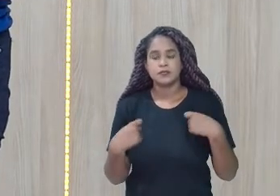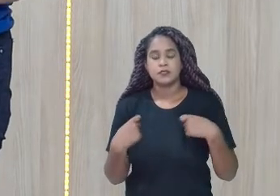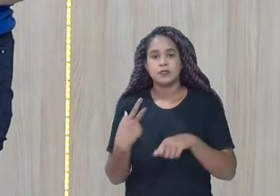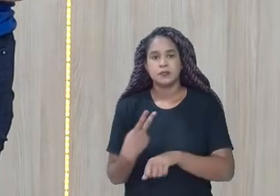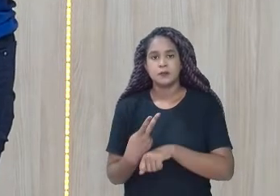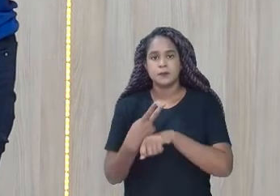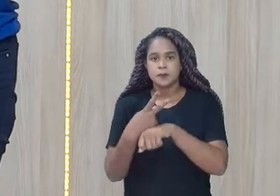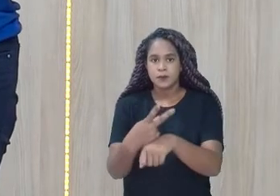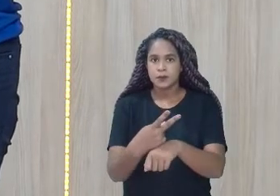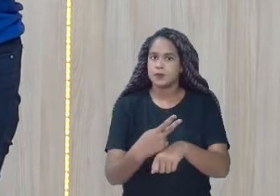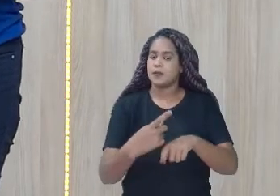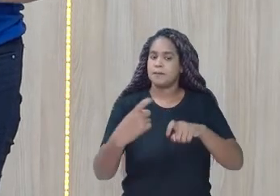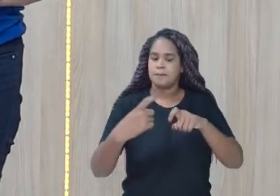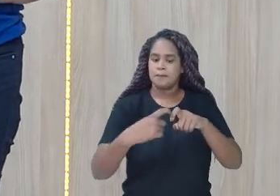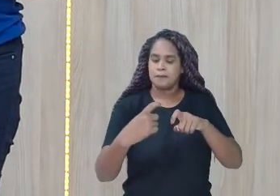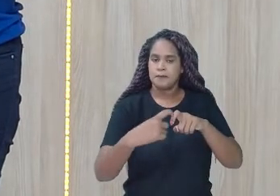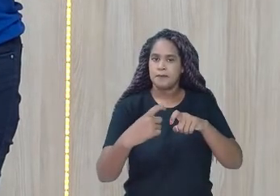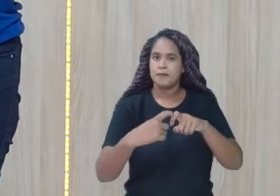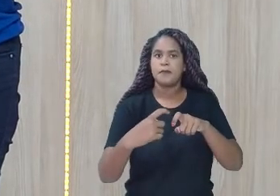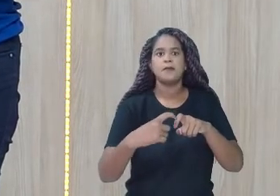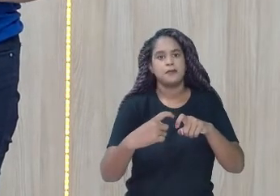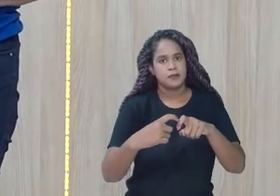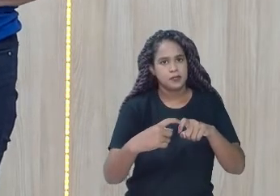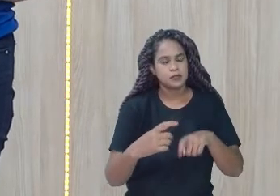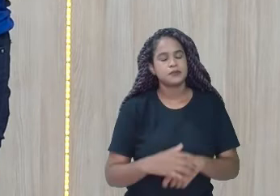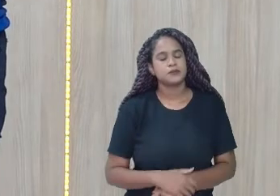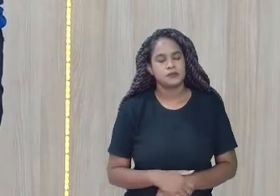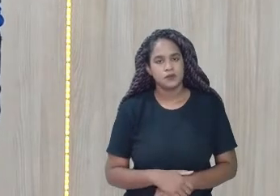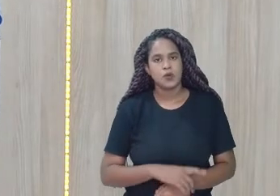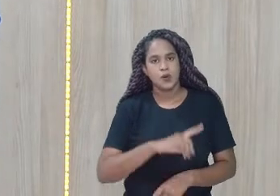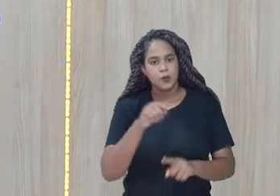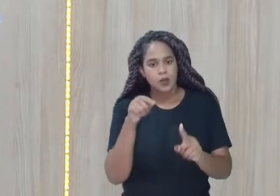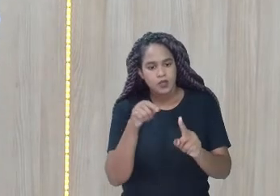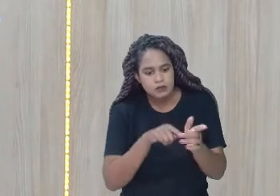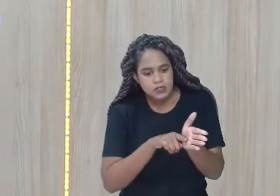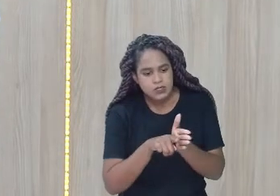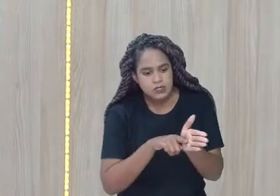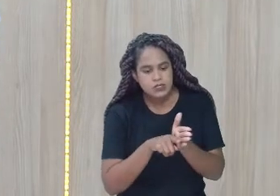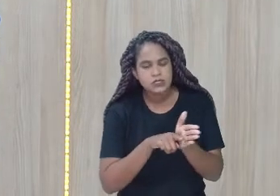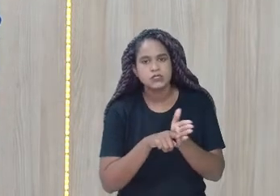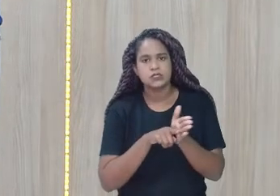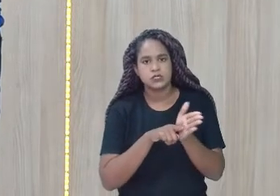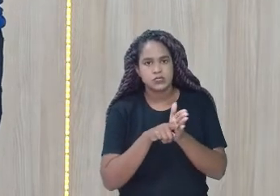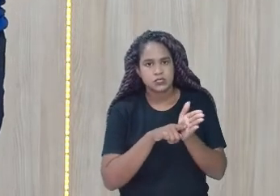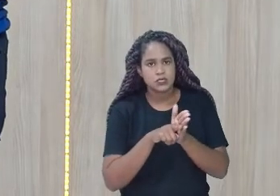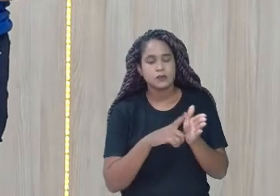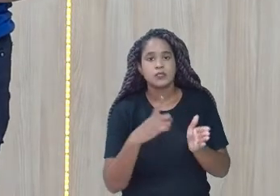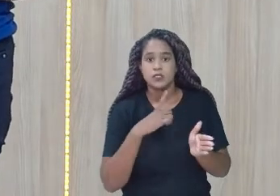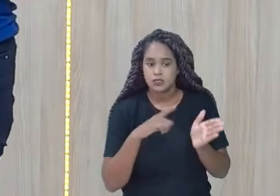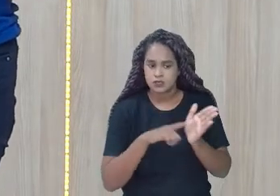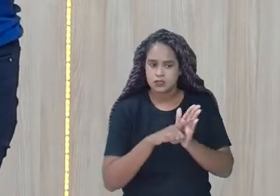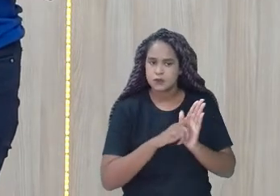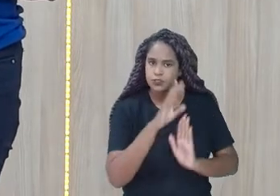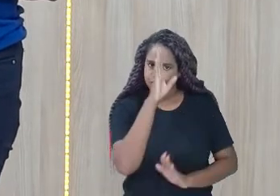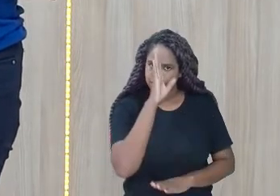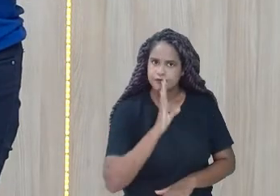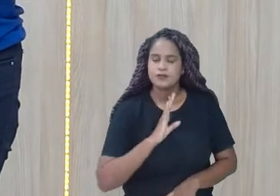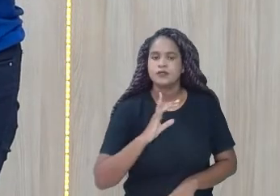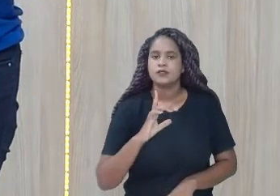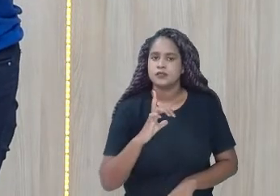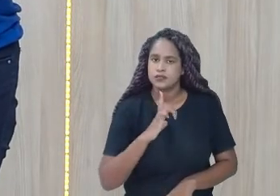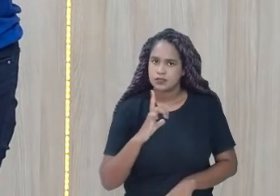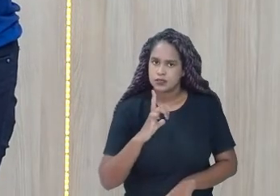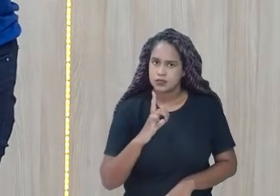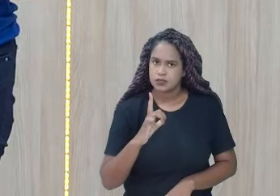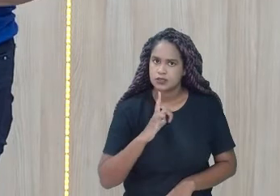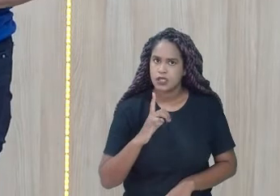o médico para fazer os exames, fazer os testes, que temos testes gratuitos aí pelo SUS, e esse teste tem teste